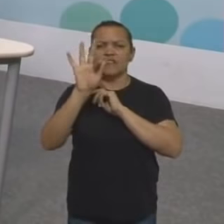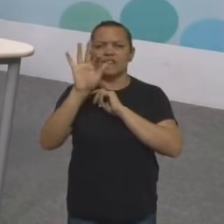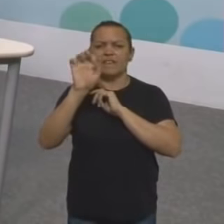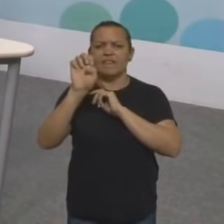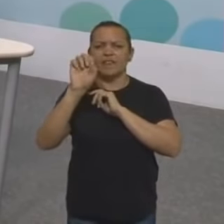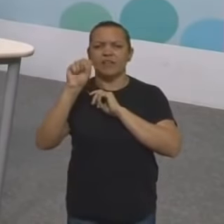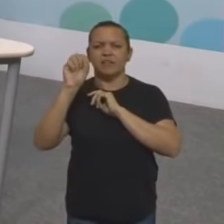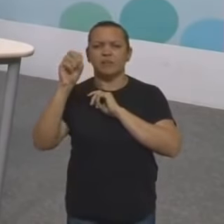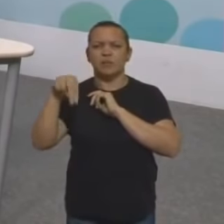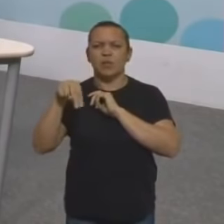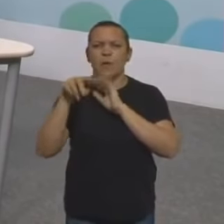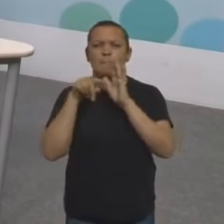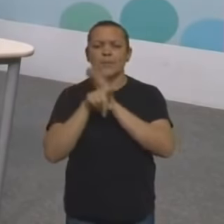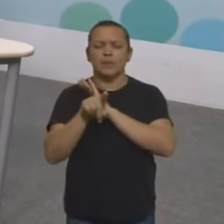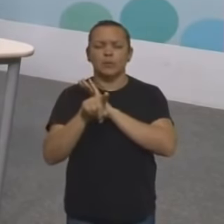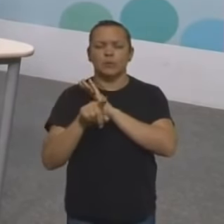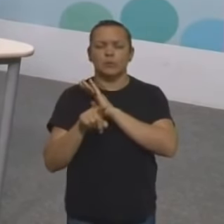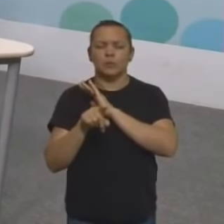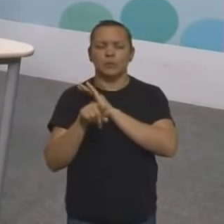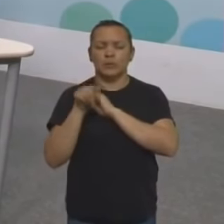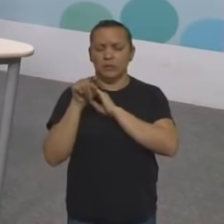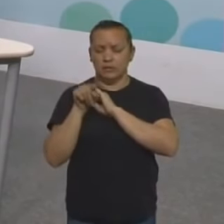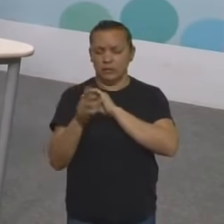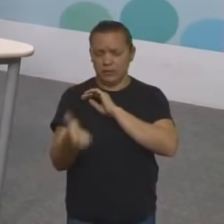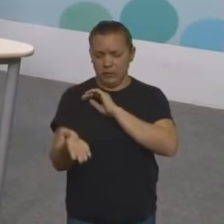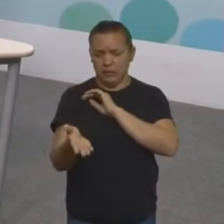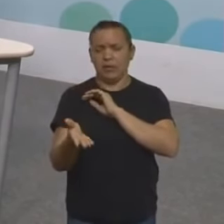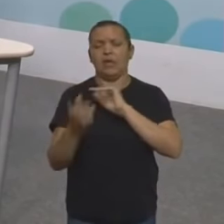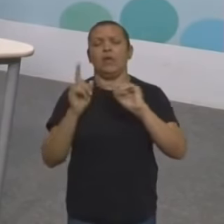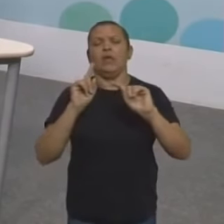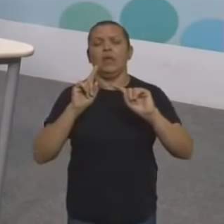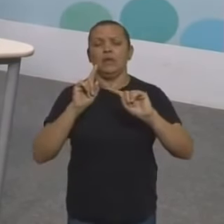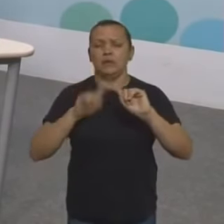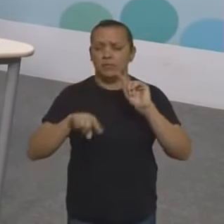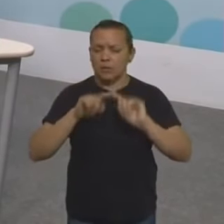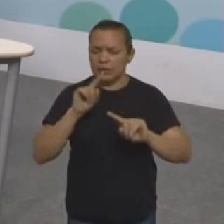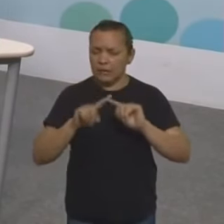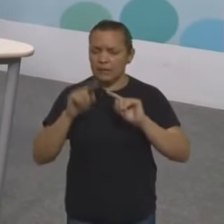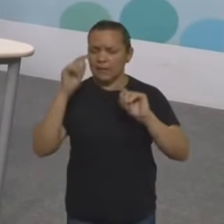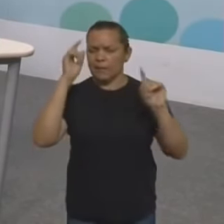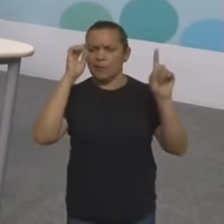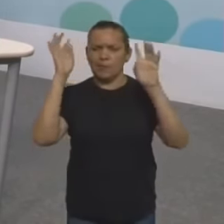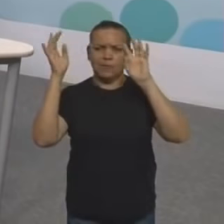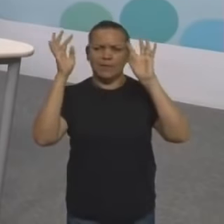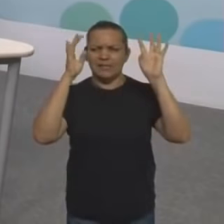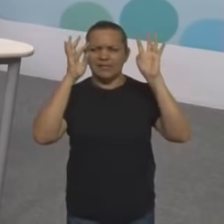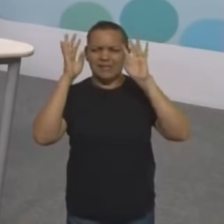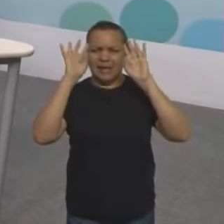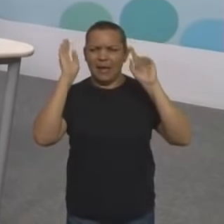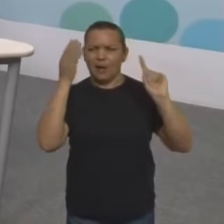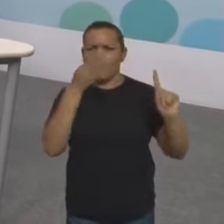o seguinte. Esse também é um item a se pensar quando nos referimos ao aluno